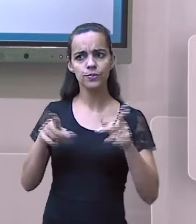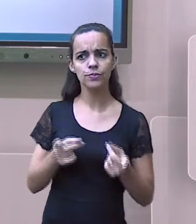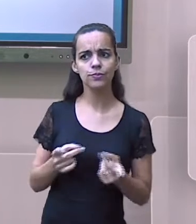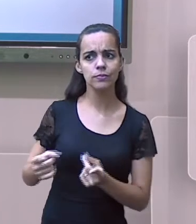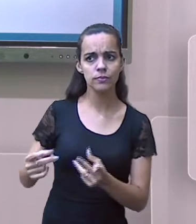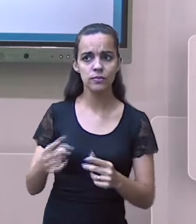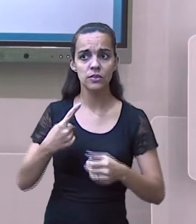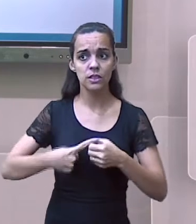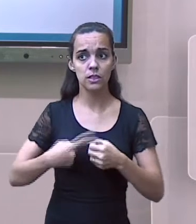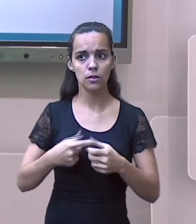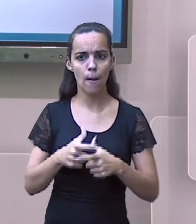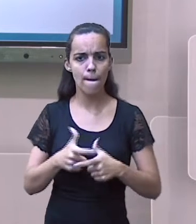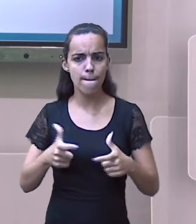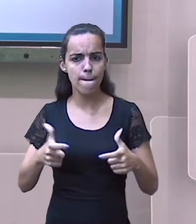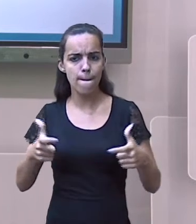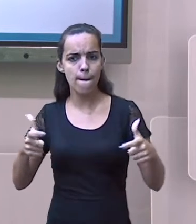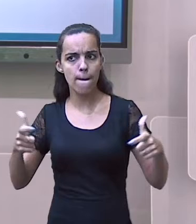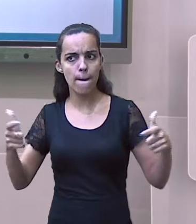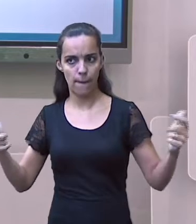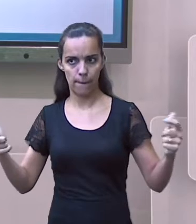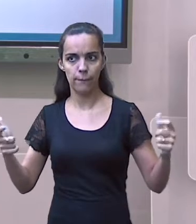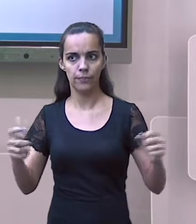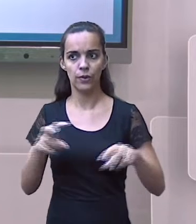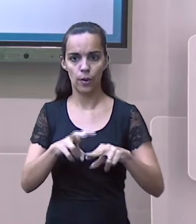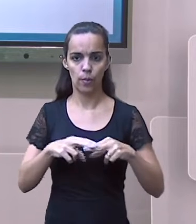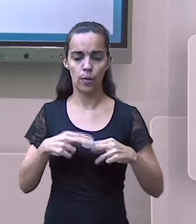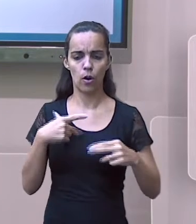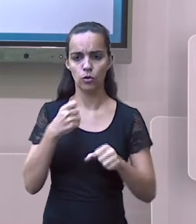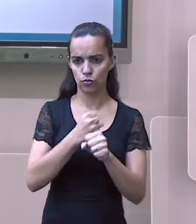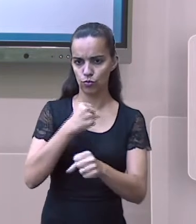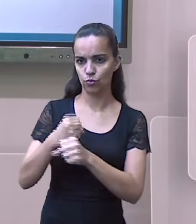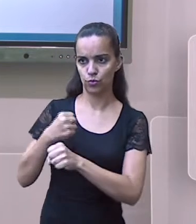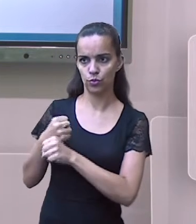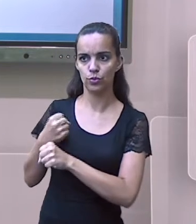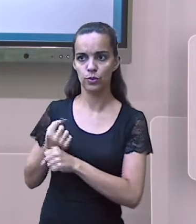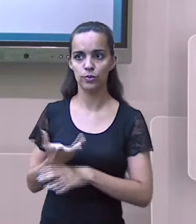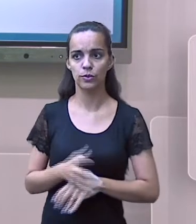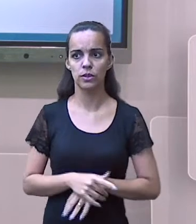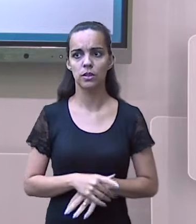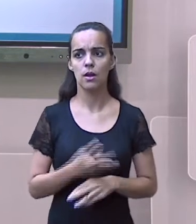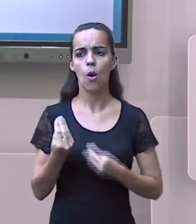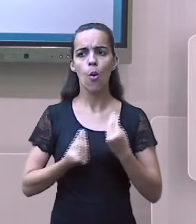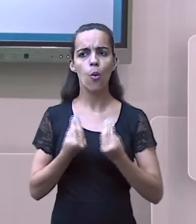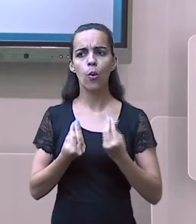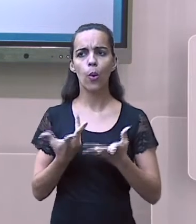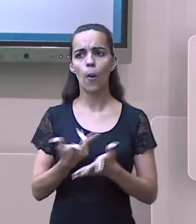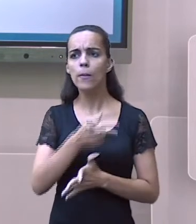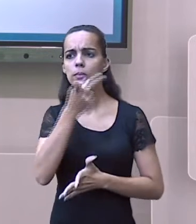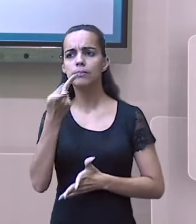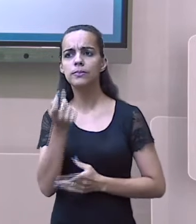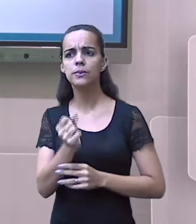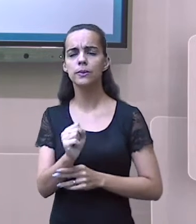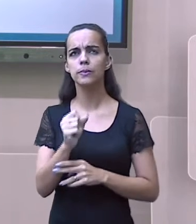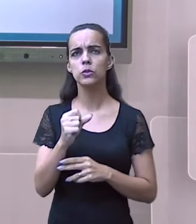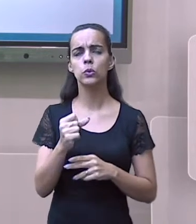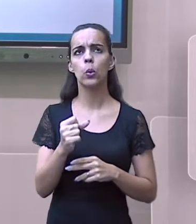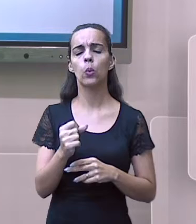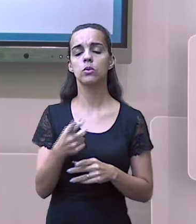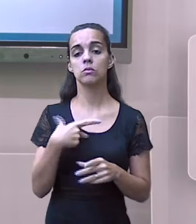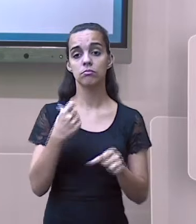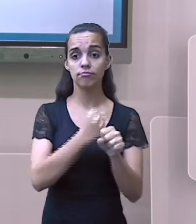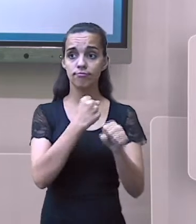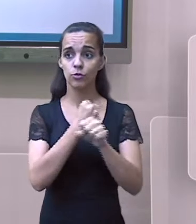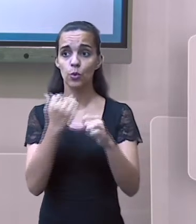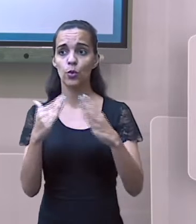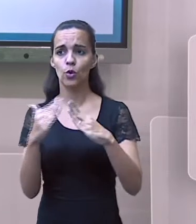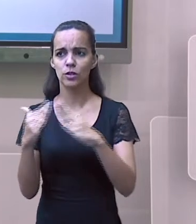cidade ela vem crescendo muito na construção civil. E como, né, que vamos construir uma casa, como